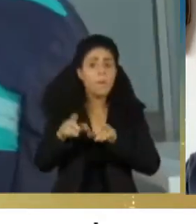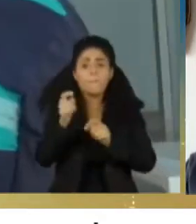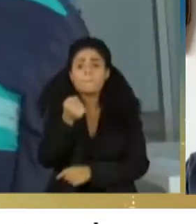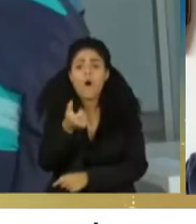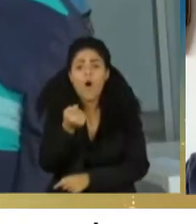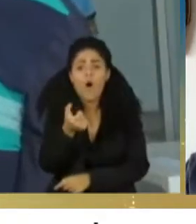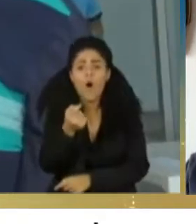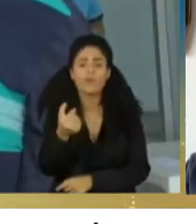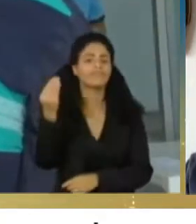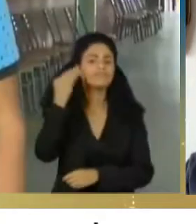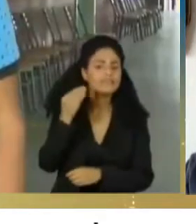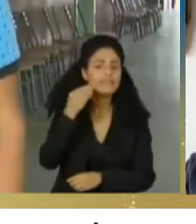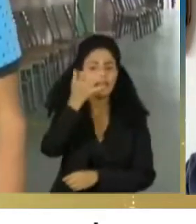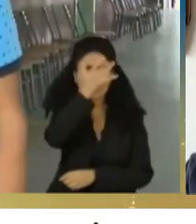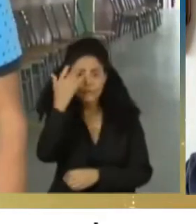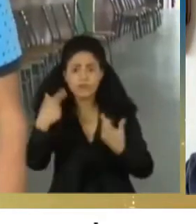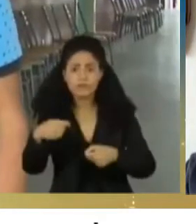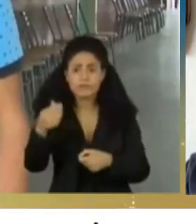vírus, não é a vacina, né?